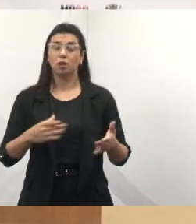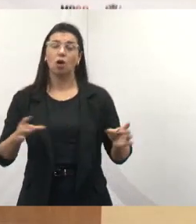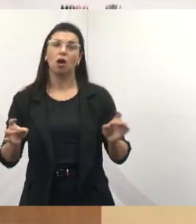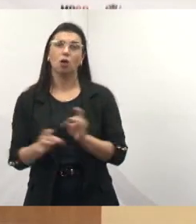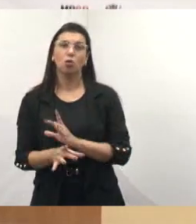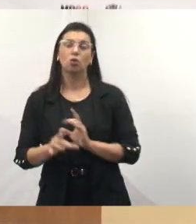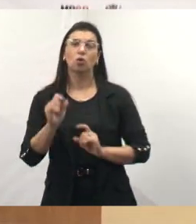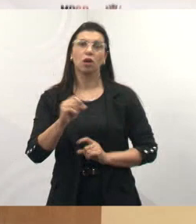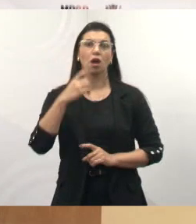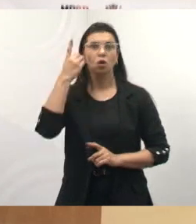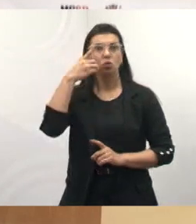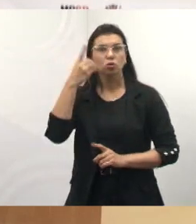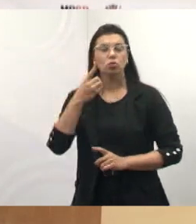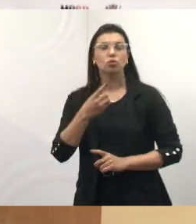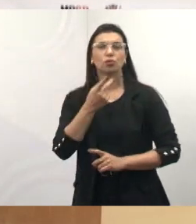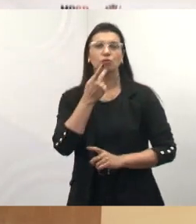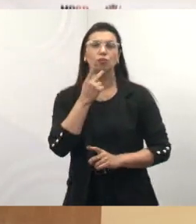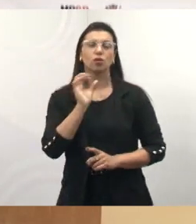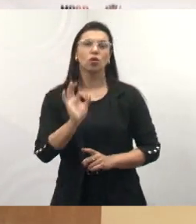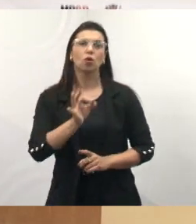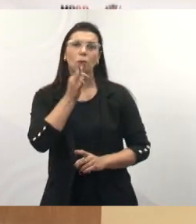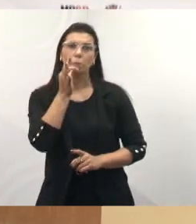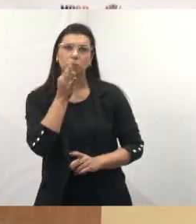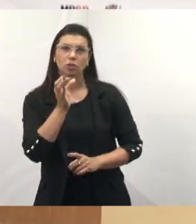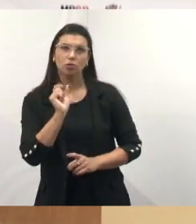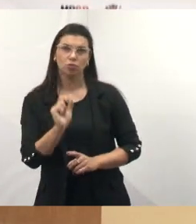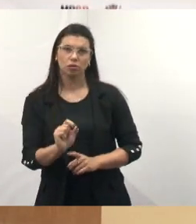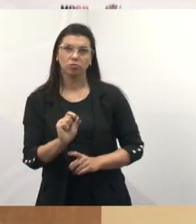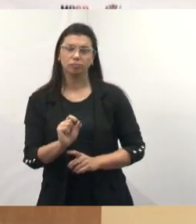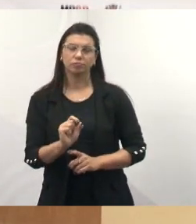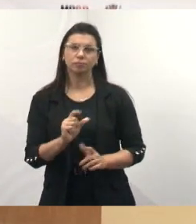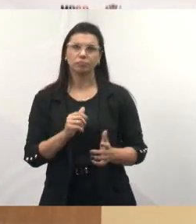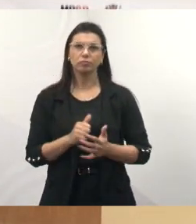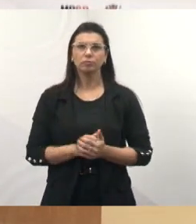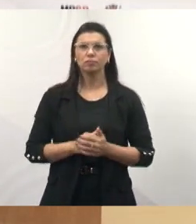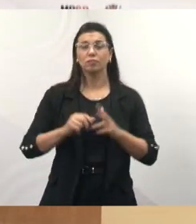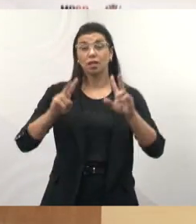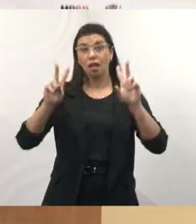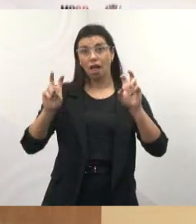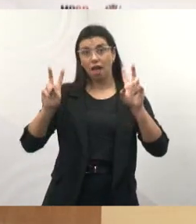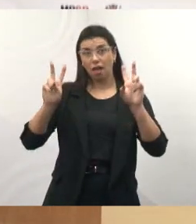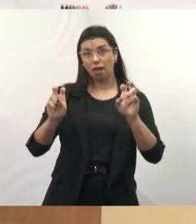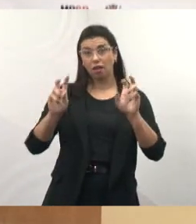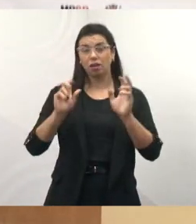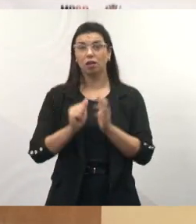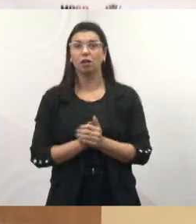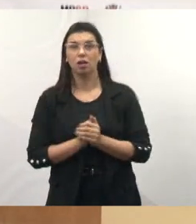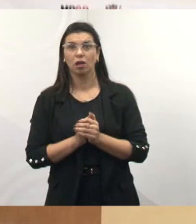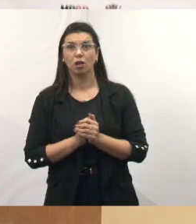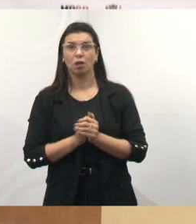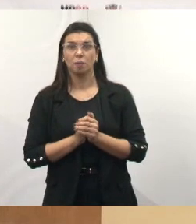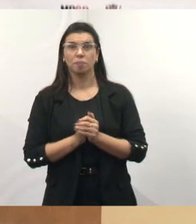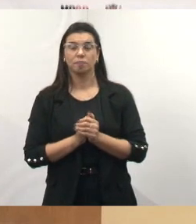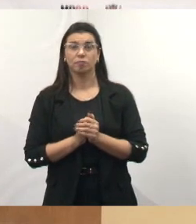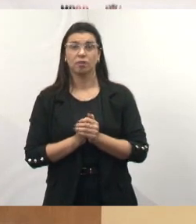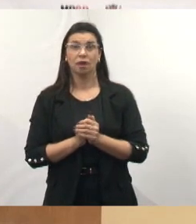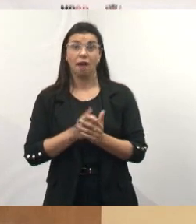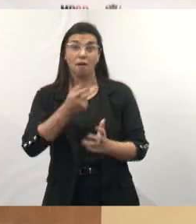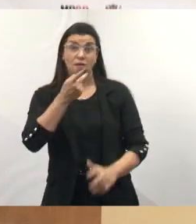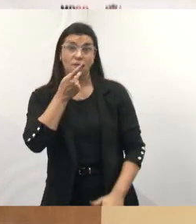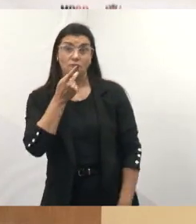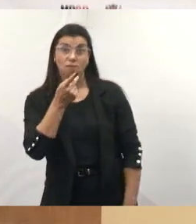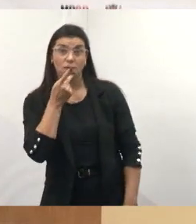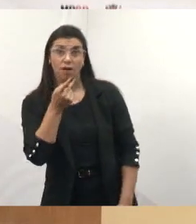dizendo o que o Dude colocou, e vou abrir aspas, Dude, porque é uma fala tua. Abre aspas. Uma coisa é falar o